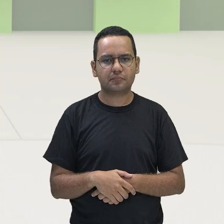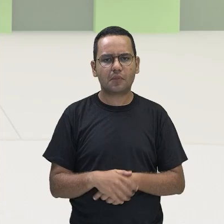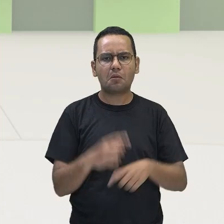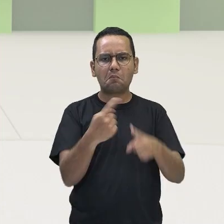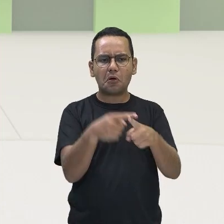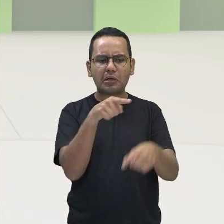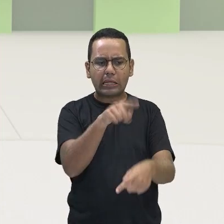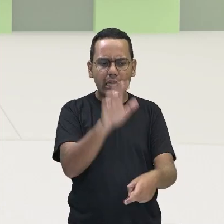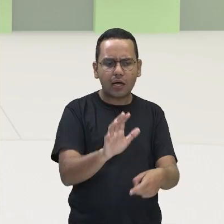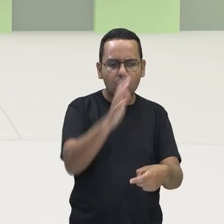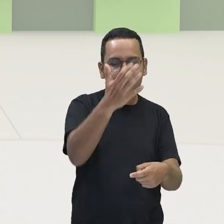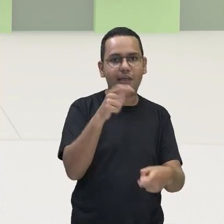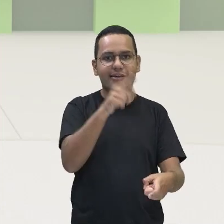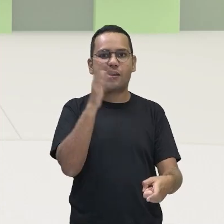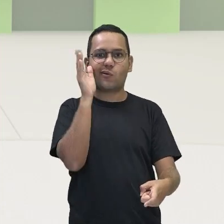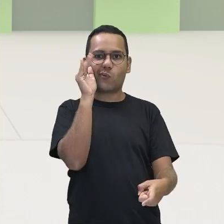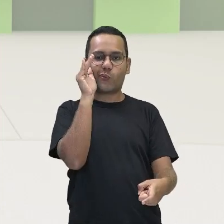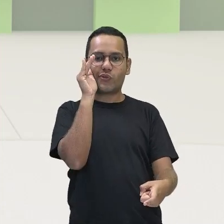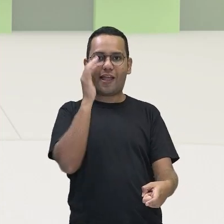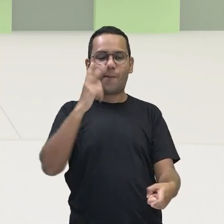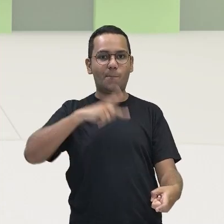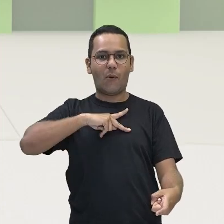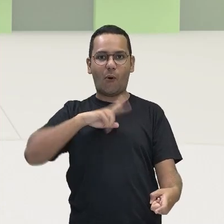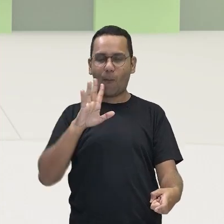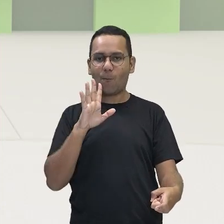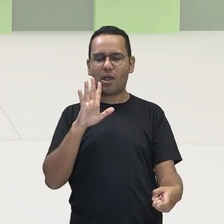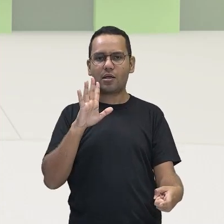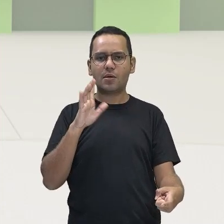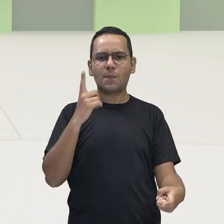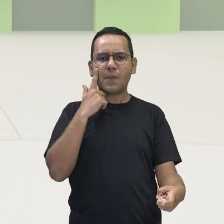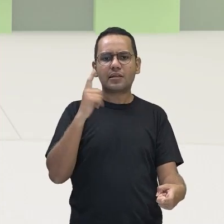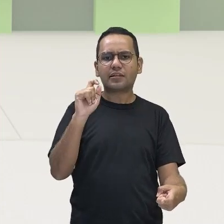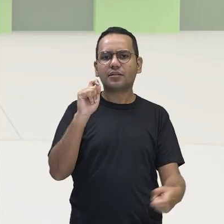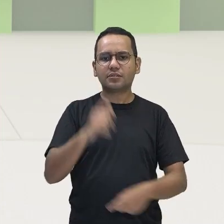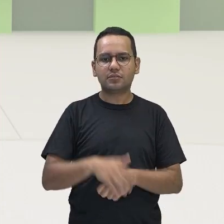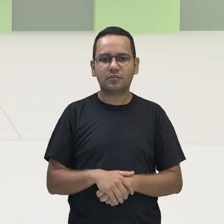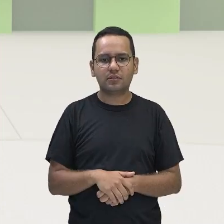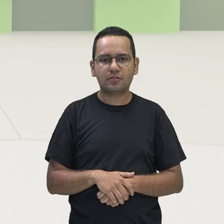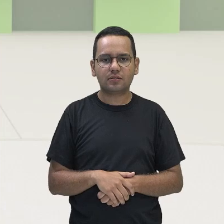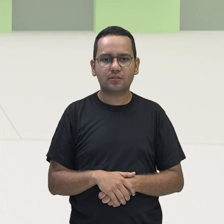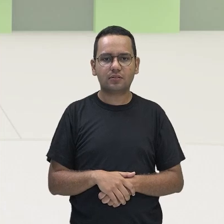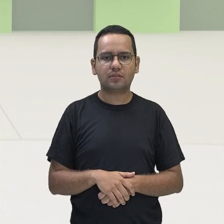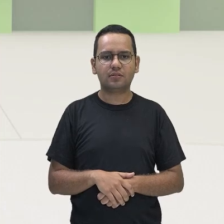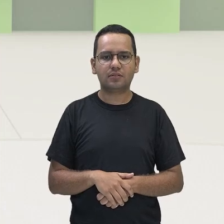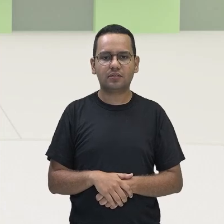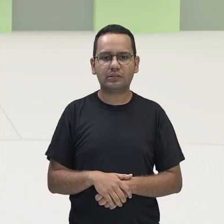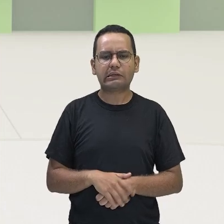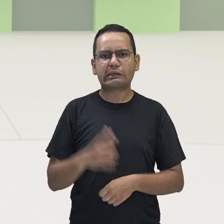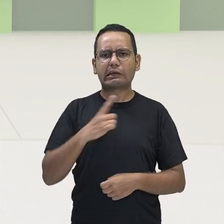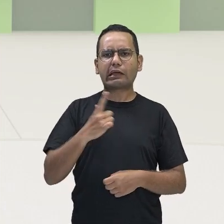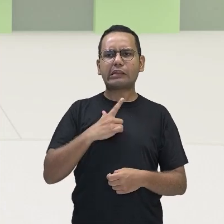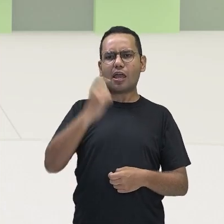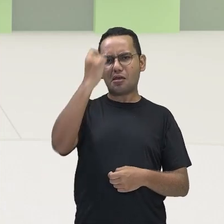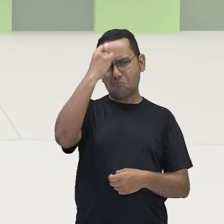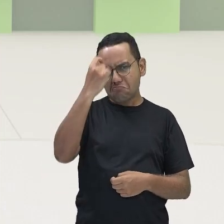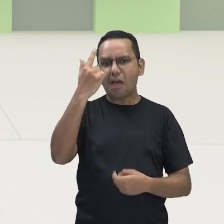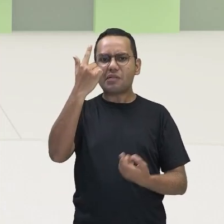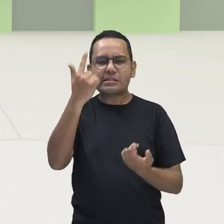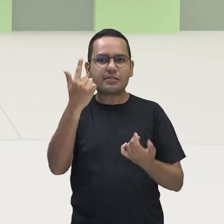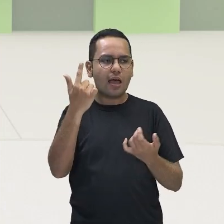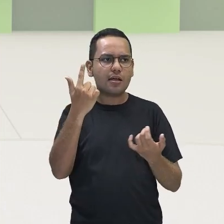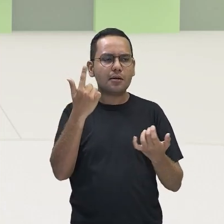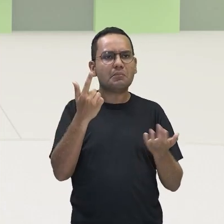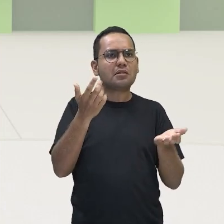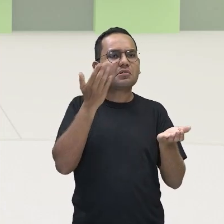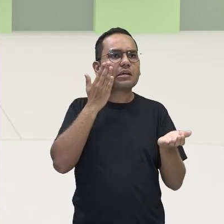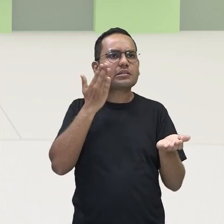a curiosidade, né? Aquela inspiração do dia a dia que bate ali em você e você quer